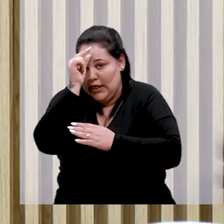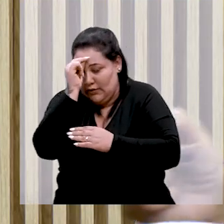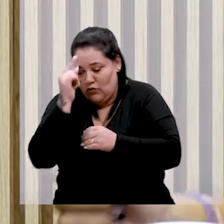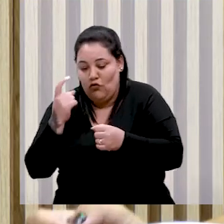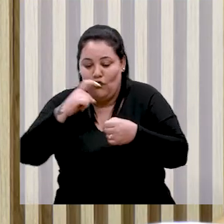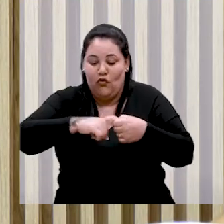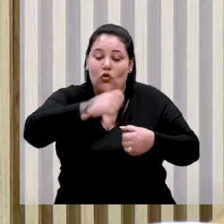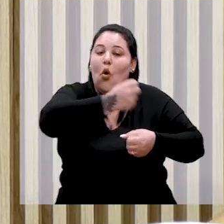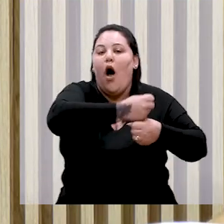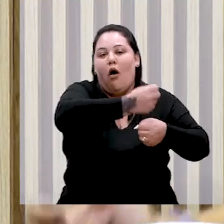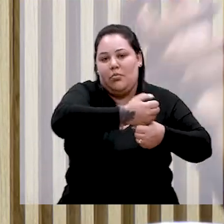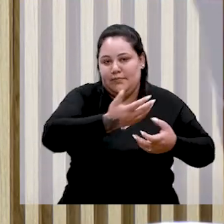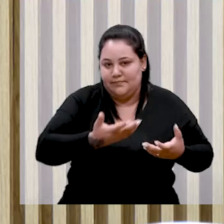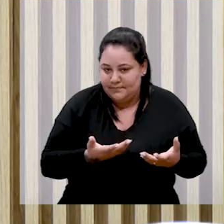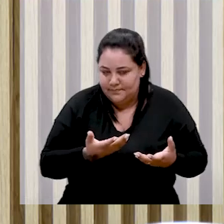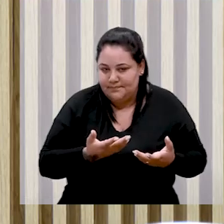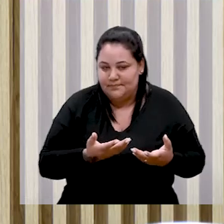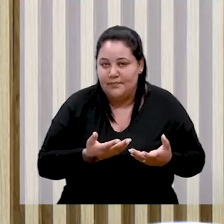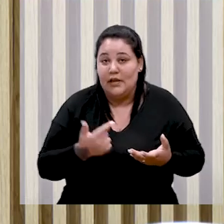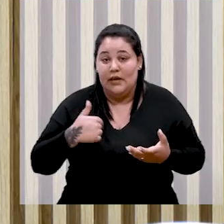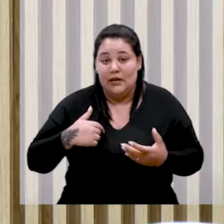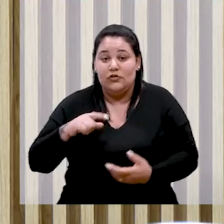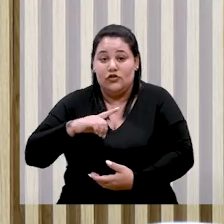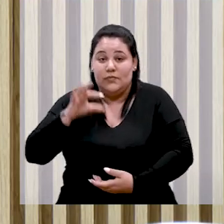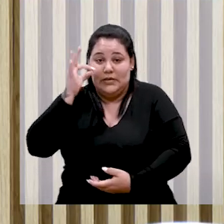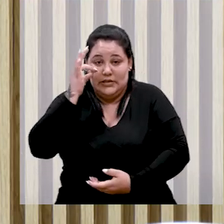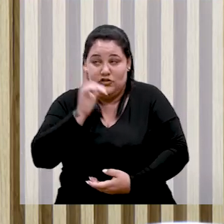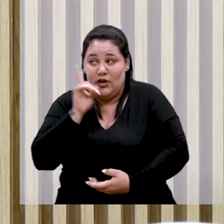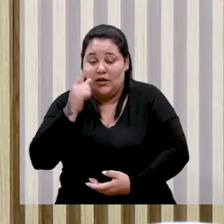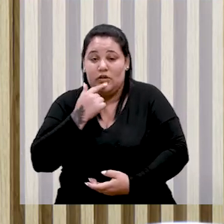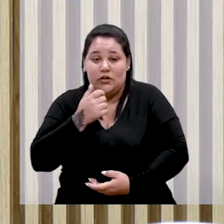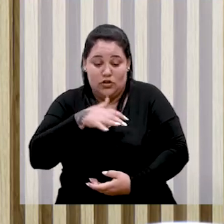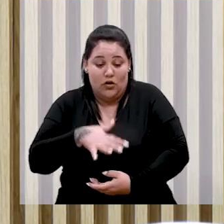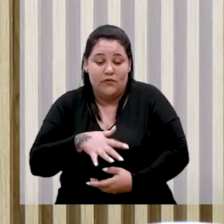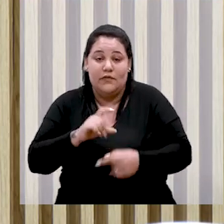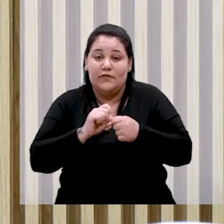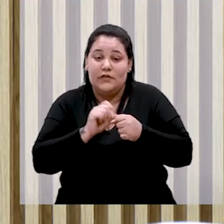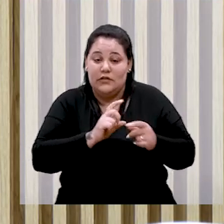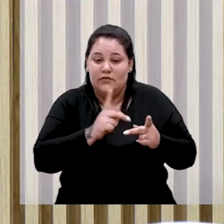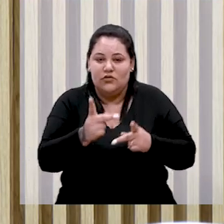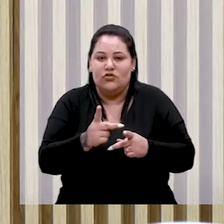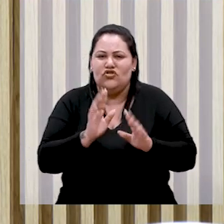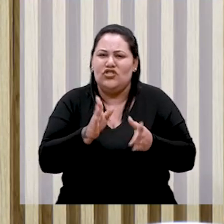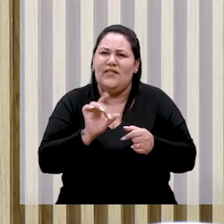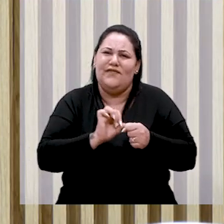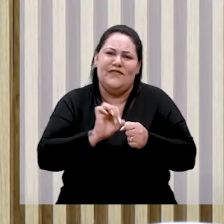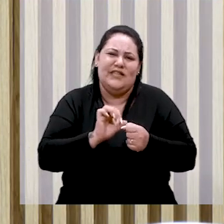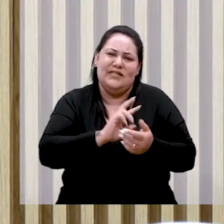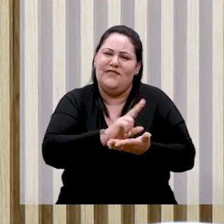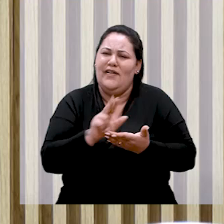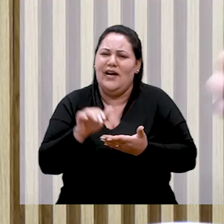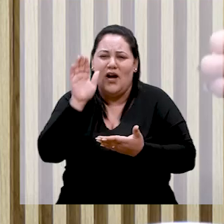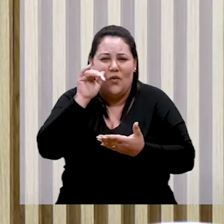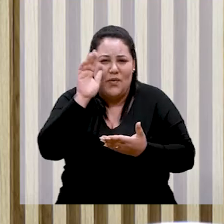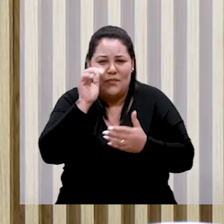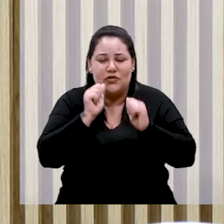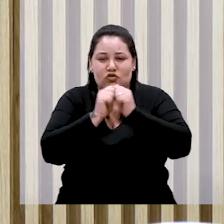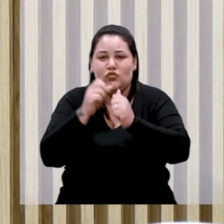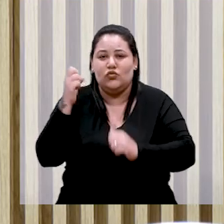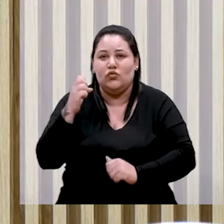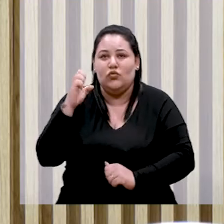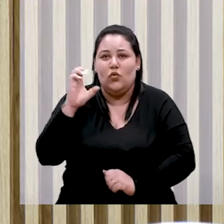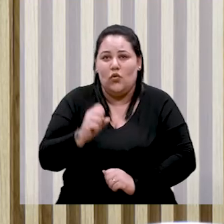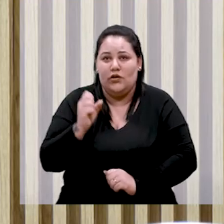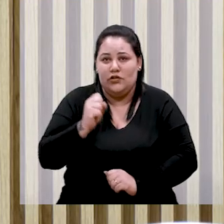ele volta e coloca para as obras. Então eu estive no Cristóvão nos últimos dias, fazendo uma visita, a gente já fez várias vistorias, inclusive com o governador